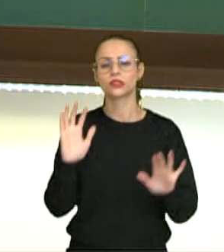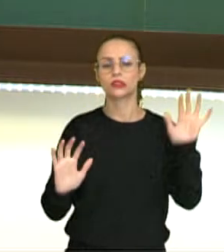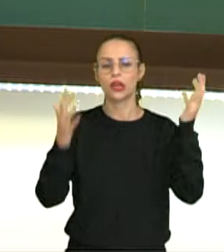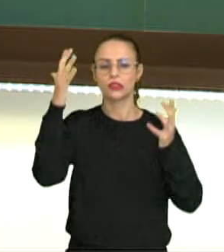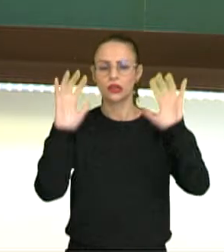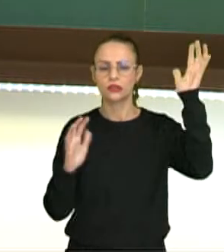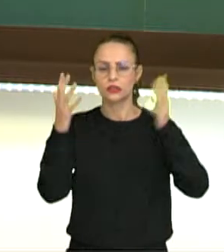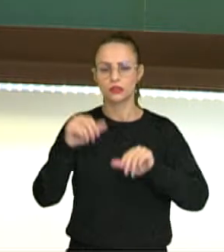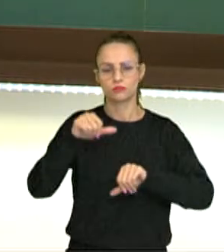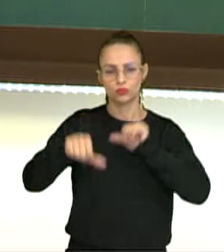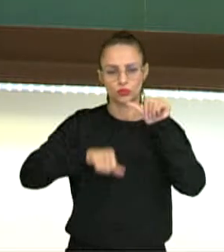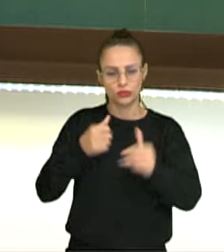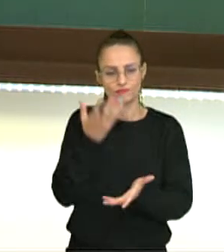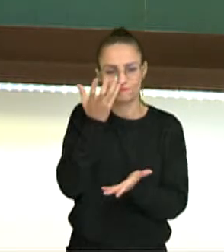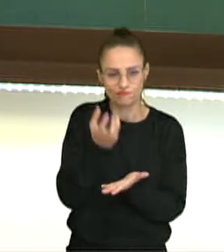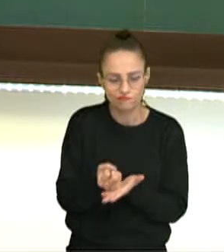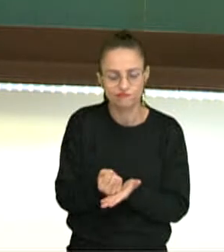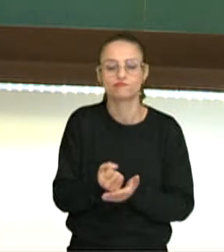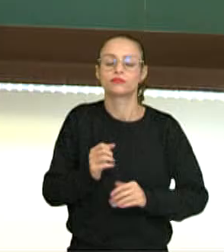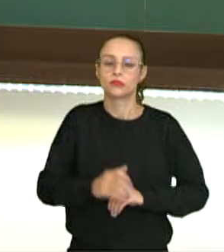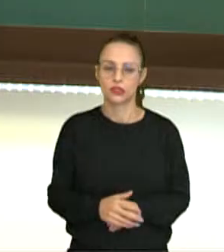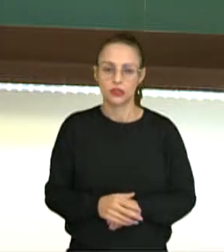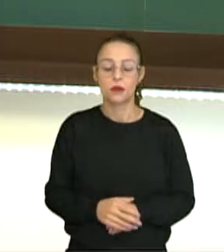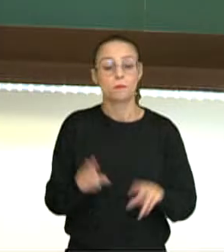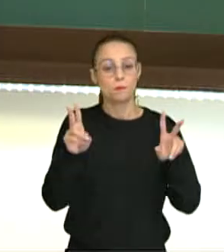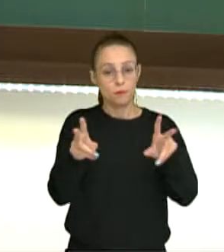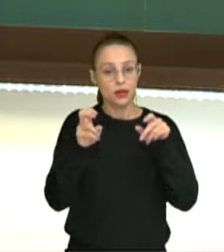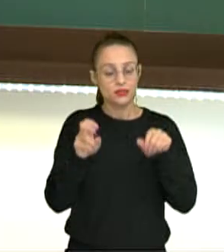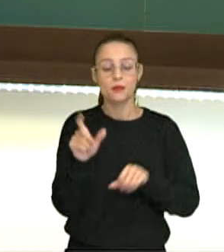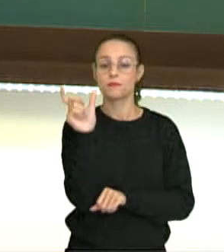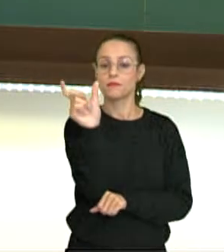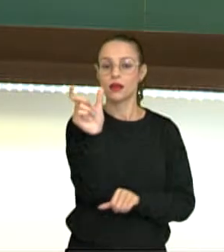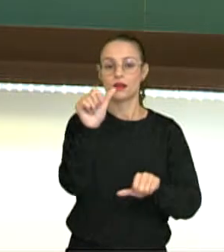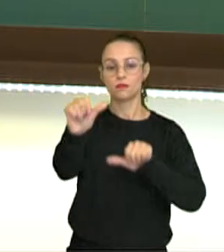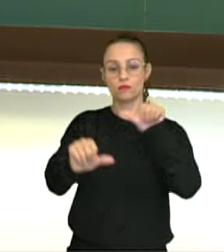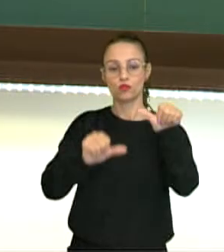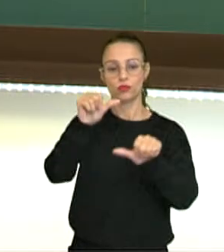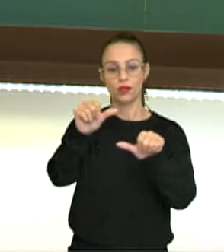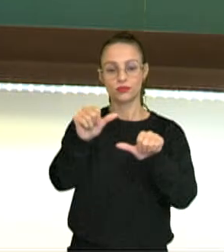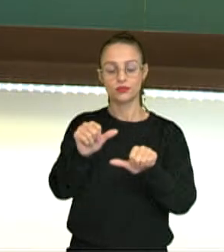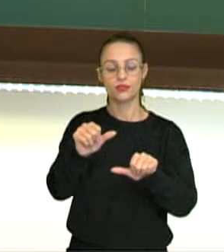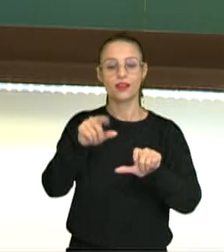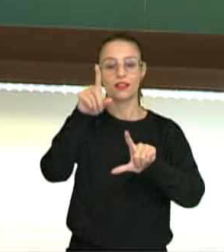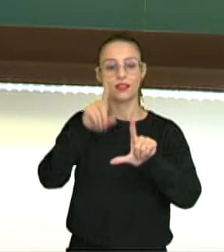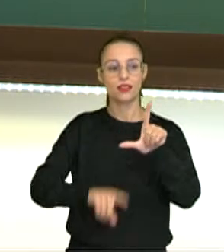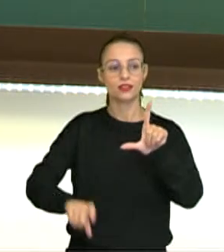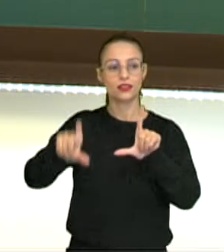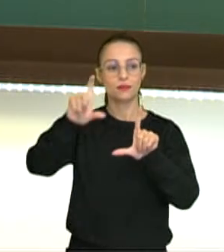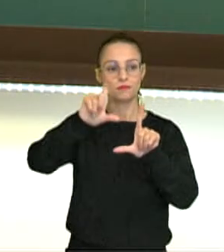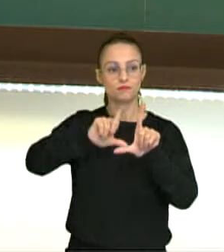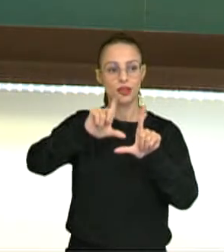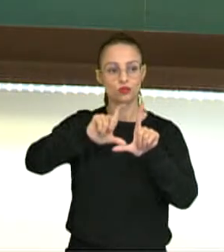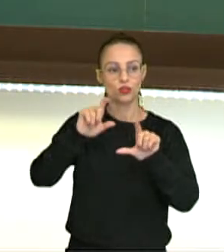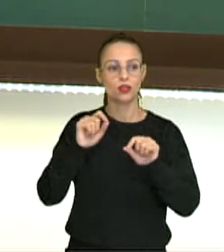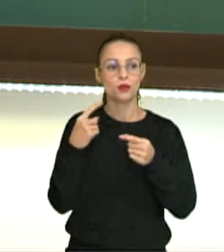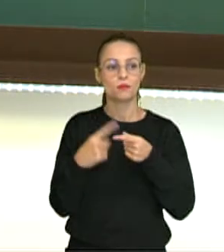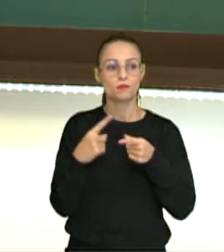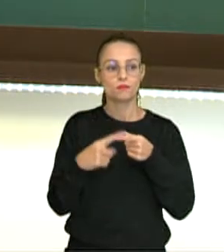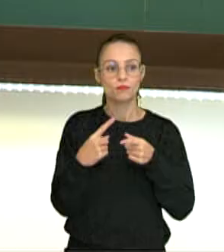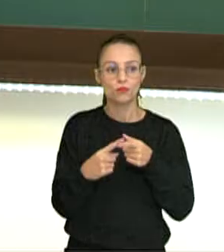climáticas registradas. Perceba que a palavra mudanças aqui está com letra maiúscula para quê? Para dar o